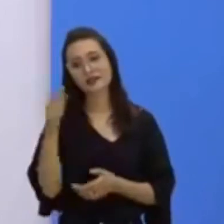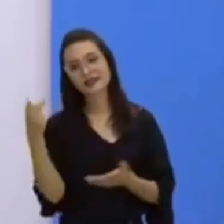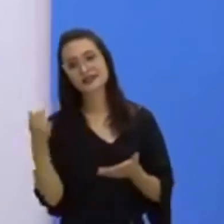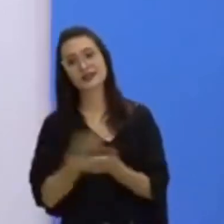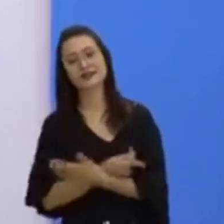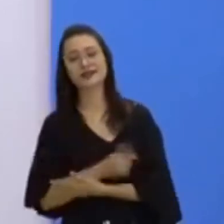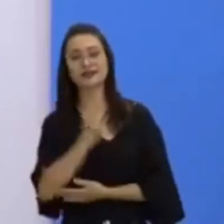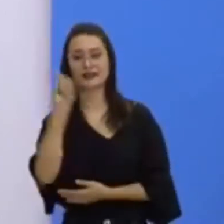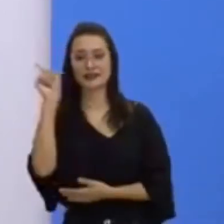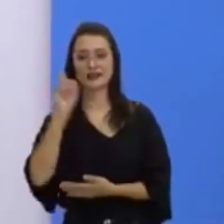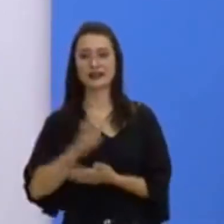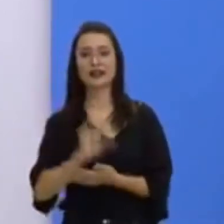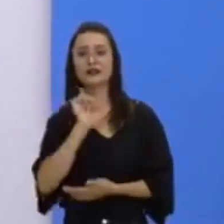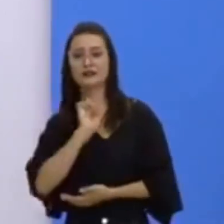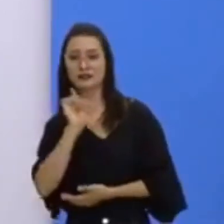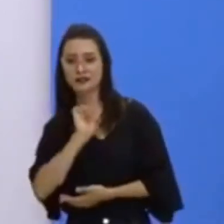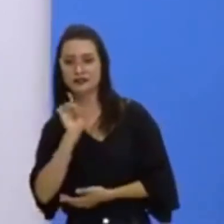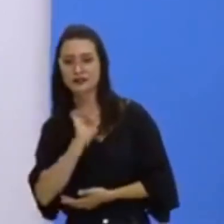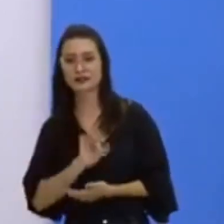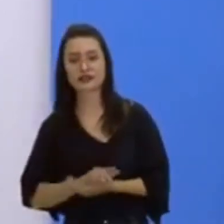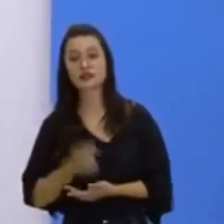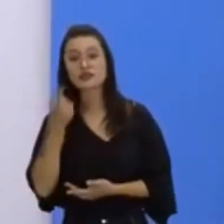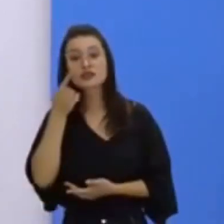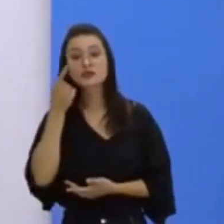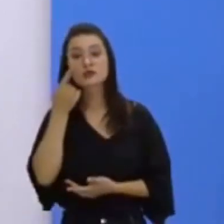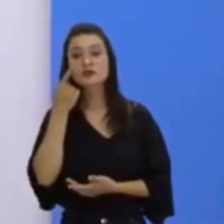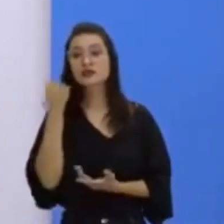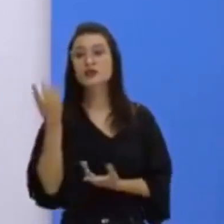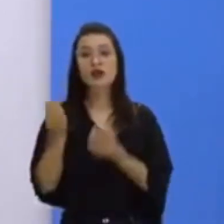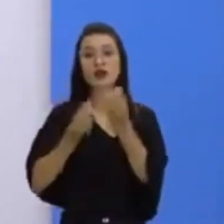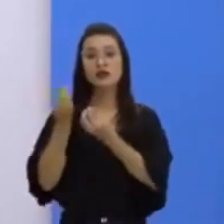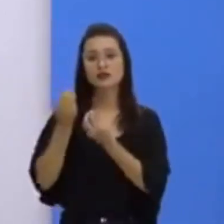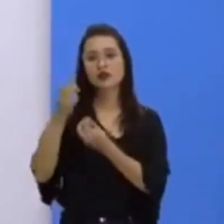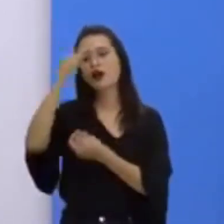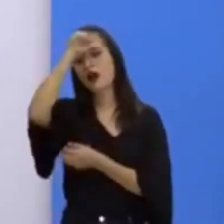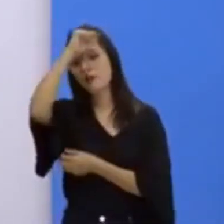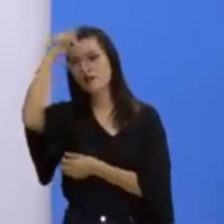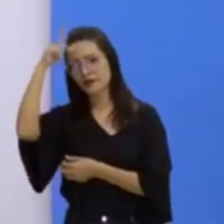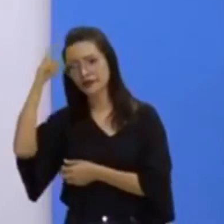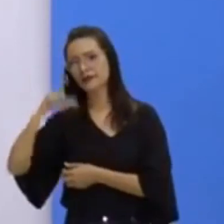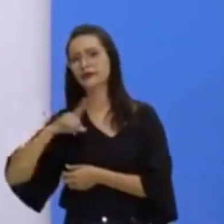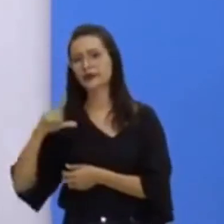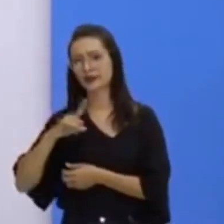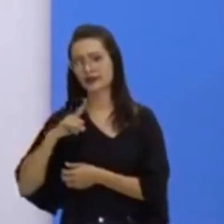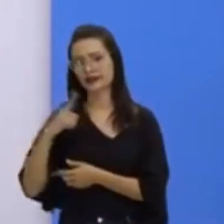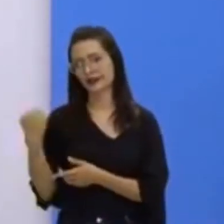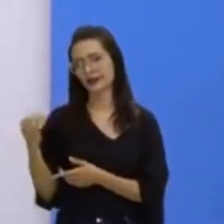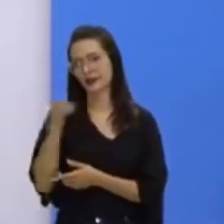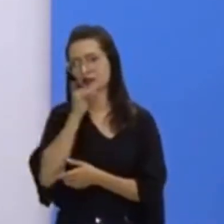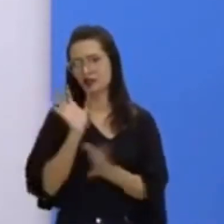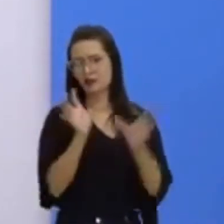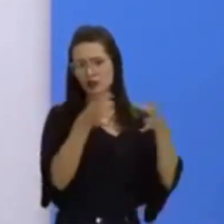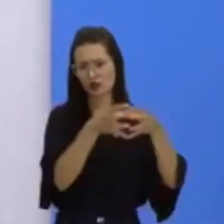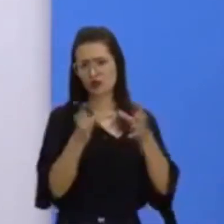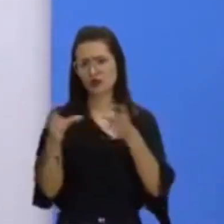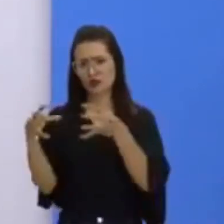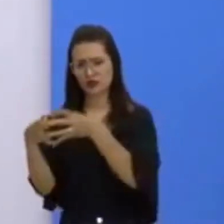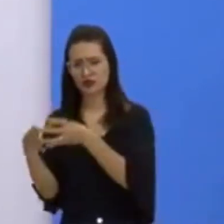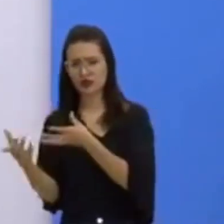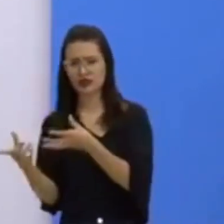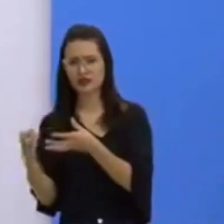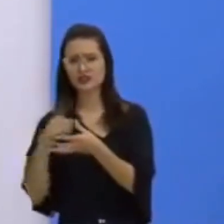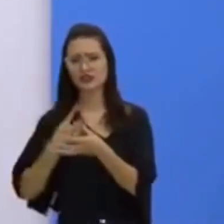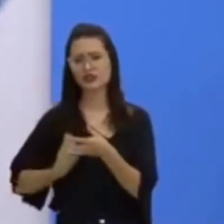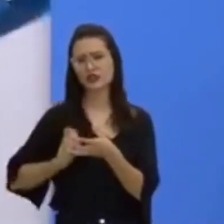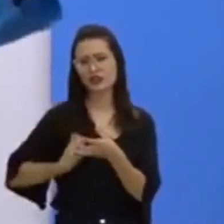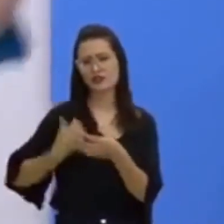lá. Eles não observaram, assim como algumas prefeituras aí, você... meu amigo, aí as comunidades que moram no